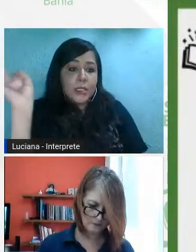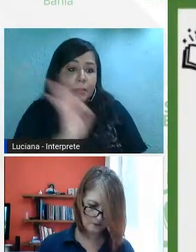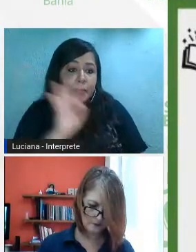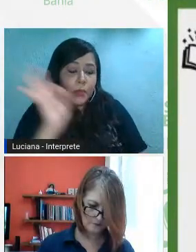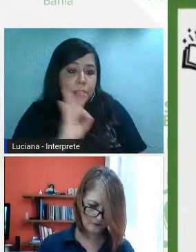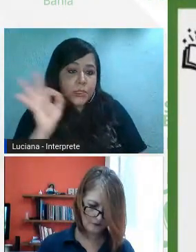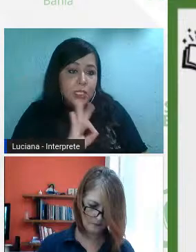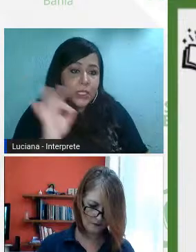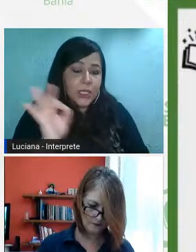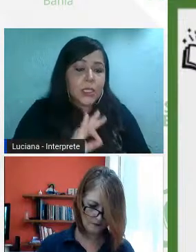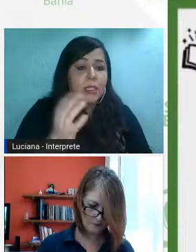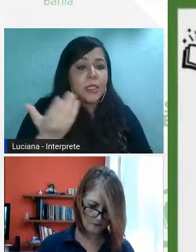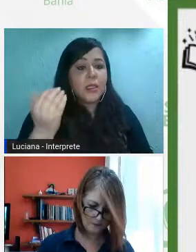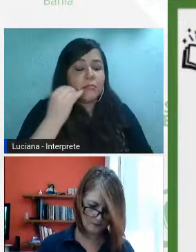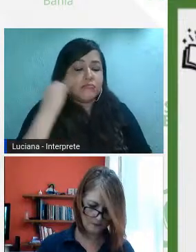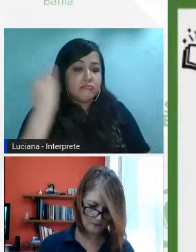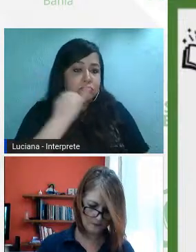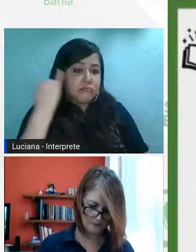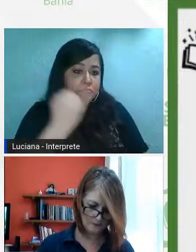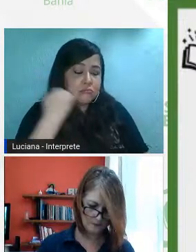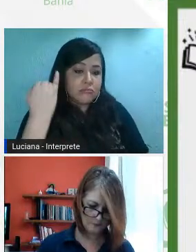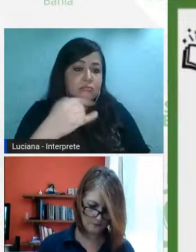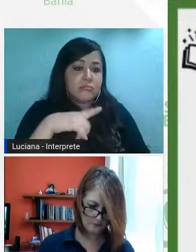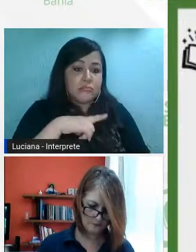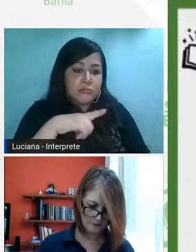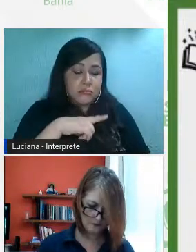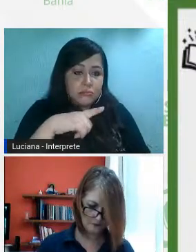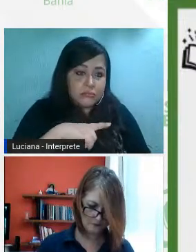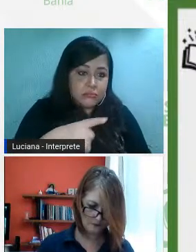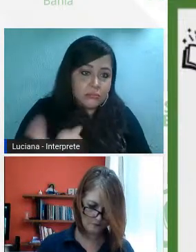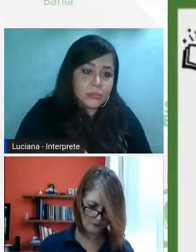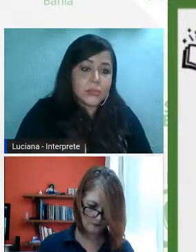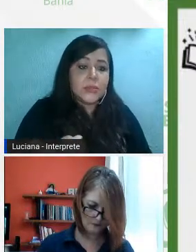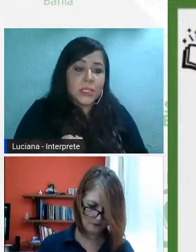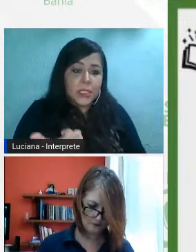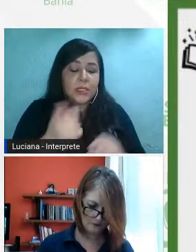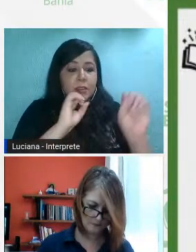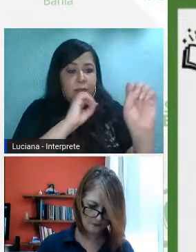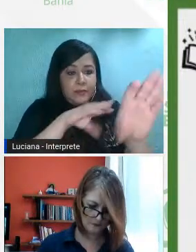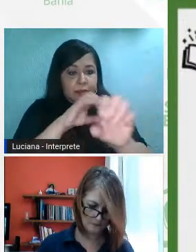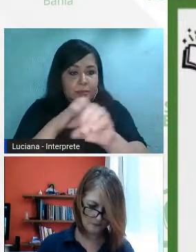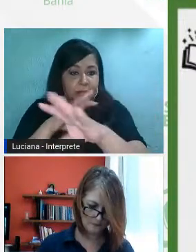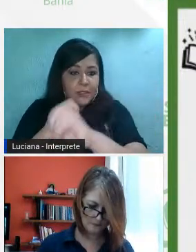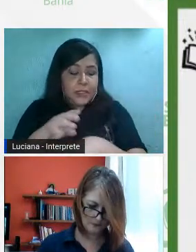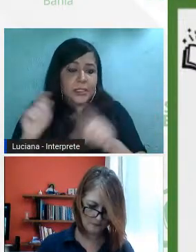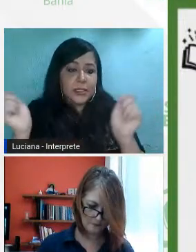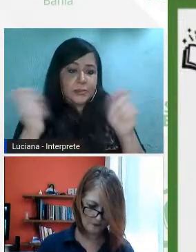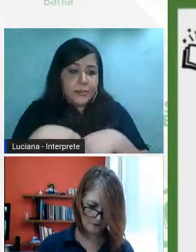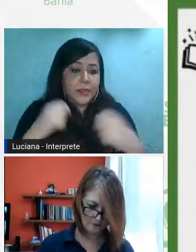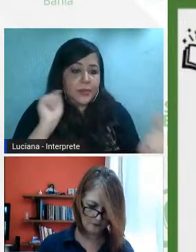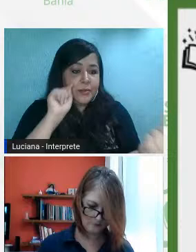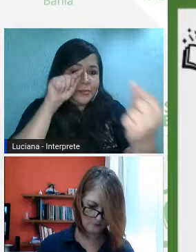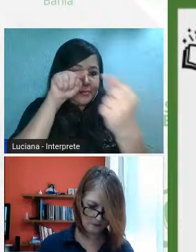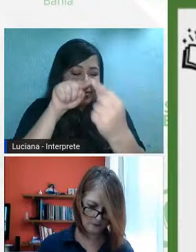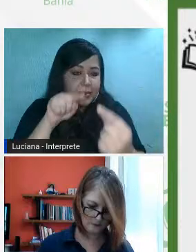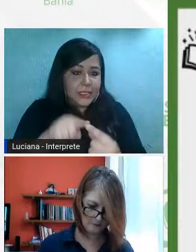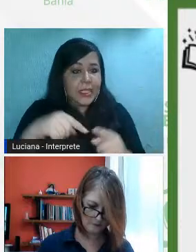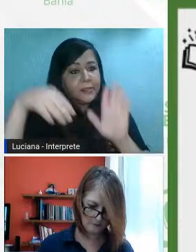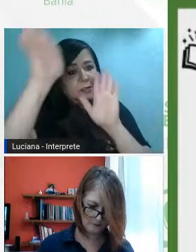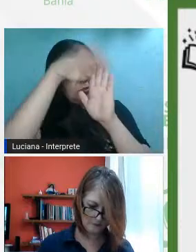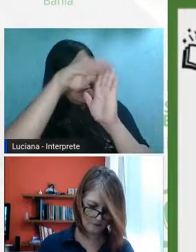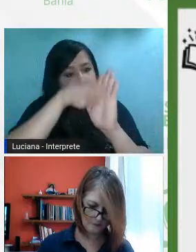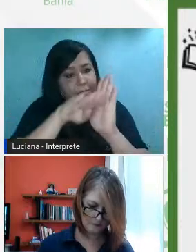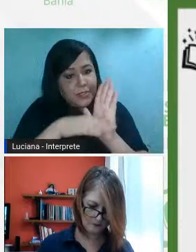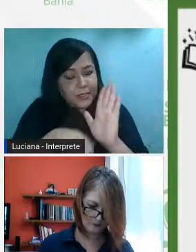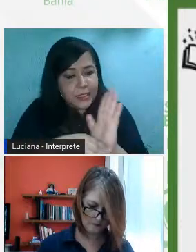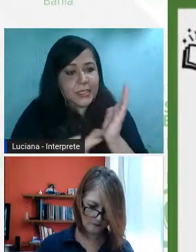gente se teve em relação à regência, porque foi o momento em que a gente pôde aplicar todos os processos que a gente passou.